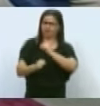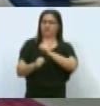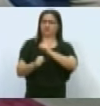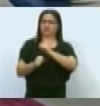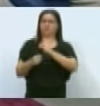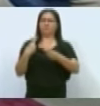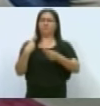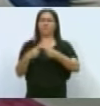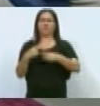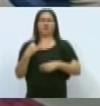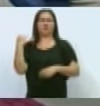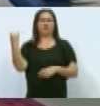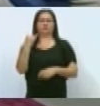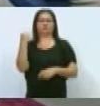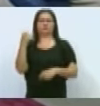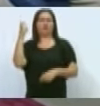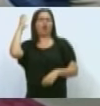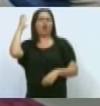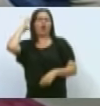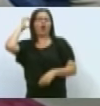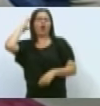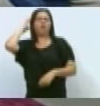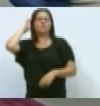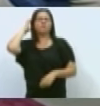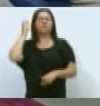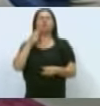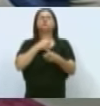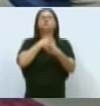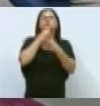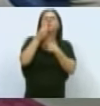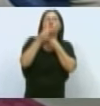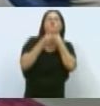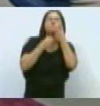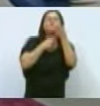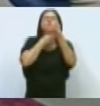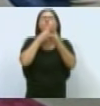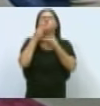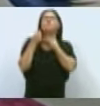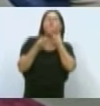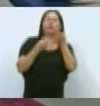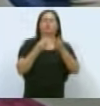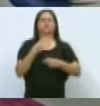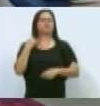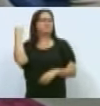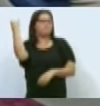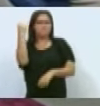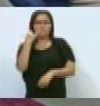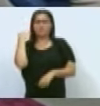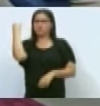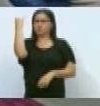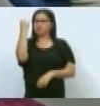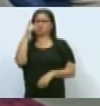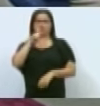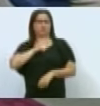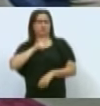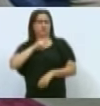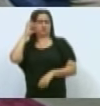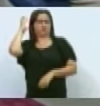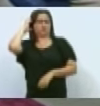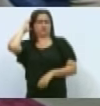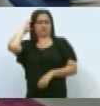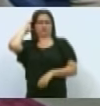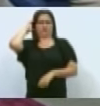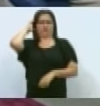que... A fono vai incentivando a voz pelos exercícios. Sim. A fono é tão importante muito. Que a pessoa